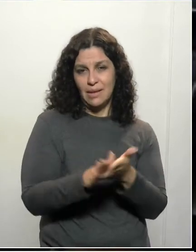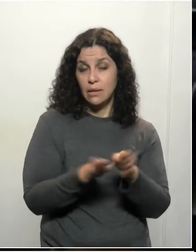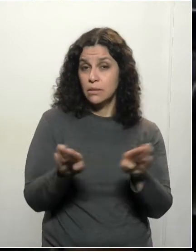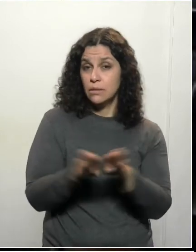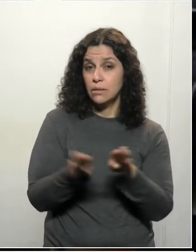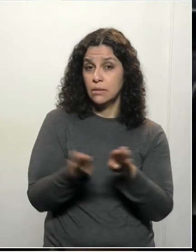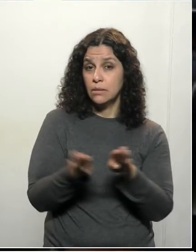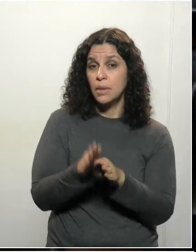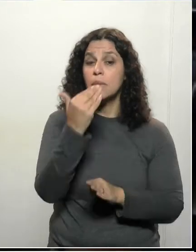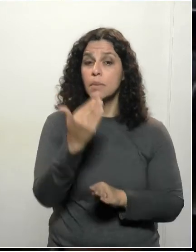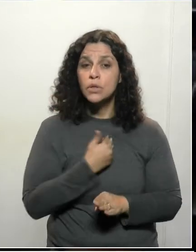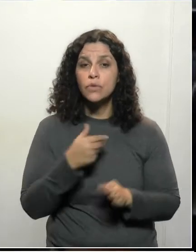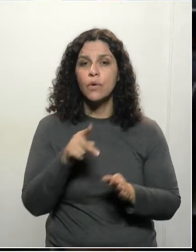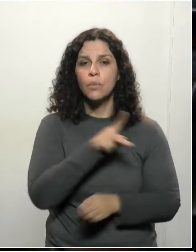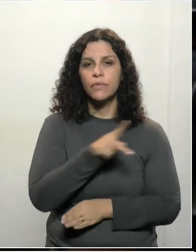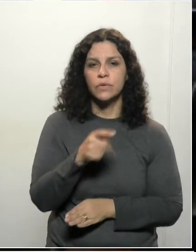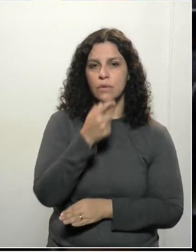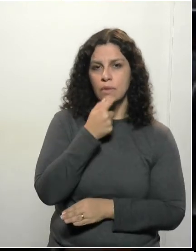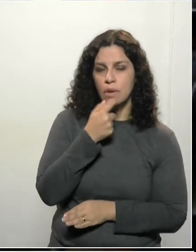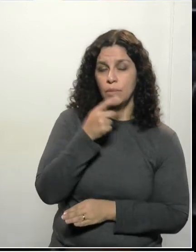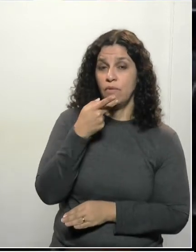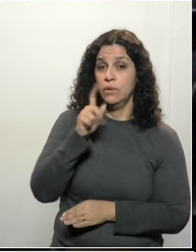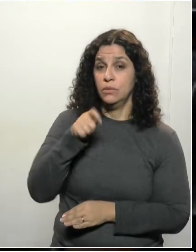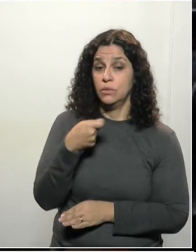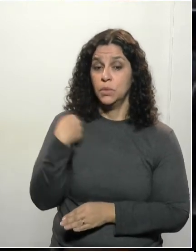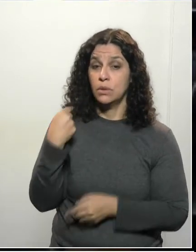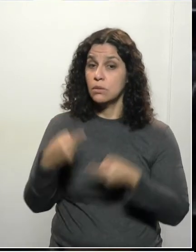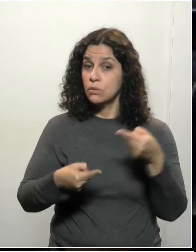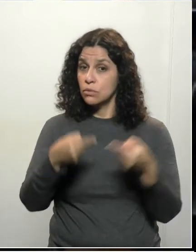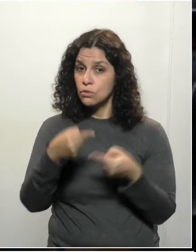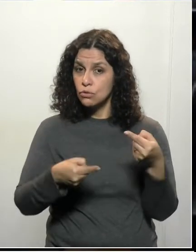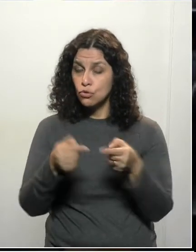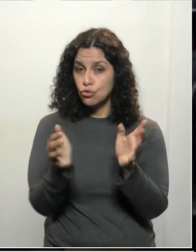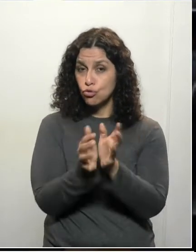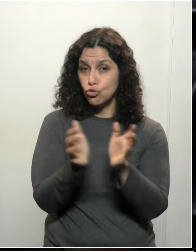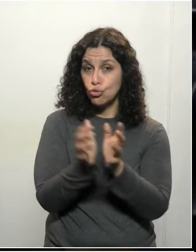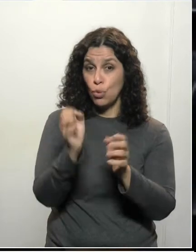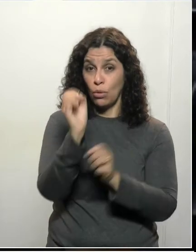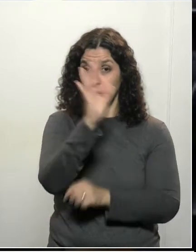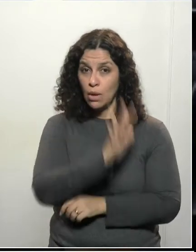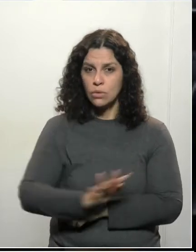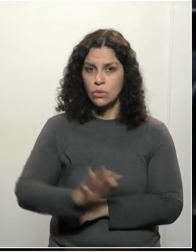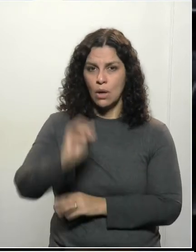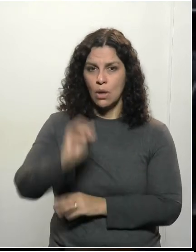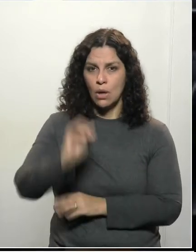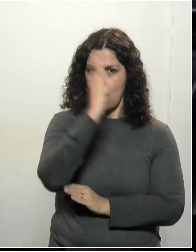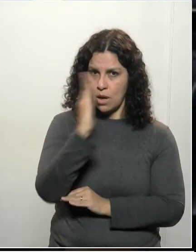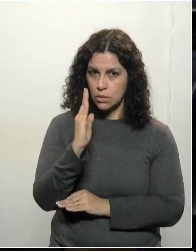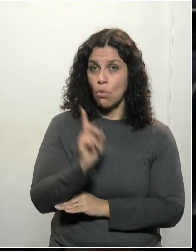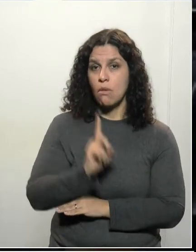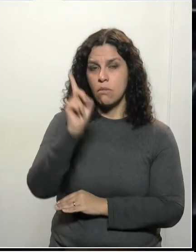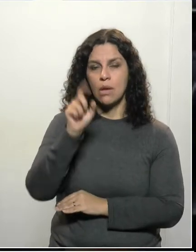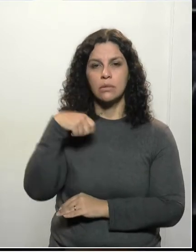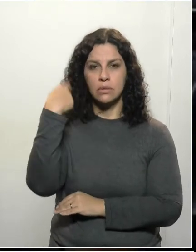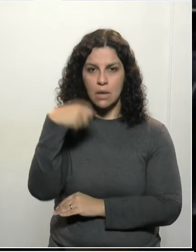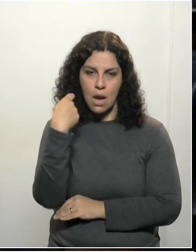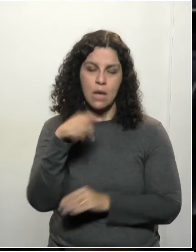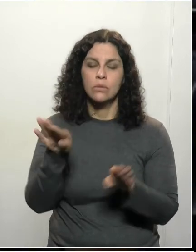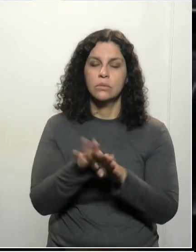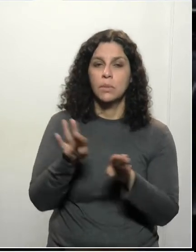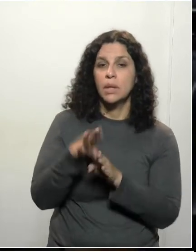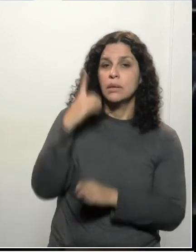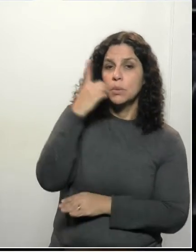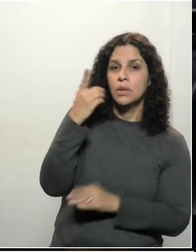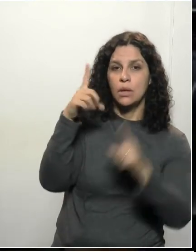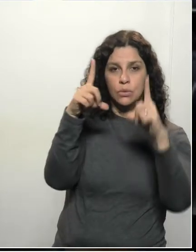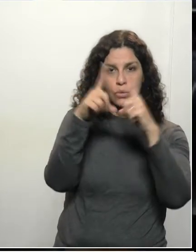aqui do deputado, no sentido de que possamos discutir com a Comissão Nacional, tanto da Câmara do Senado, a questão do